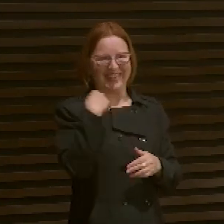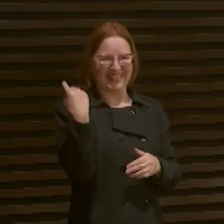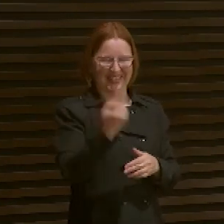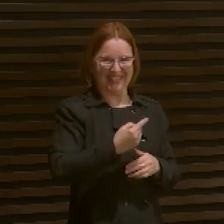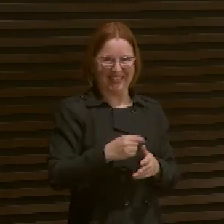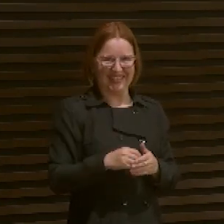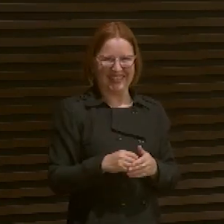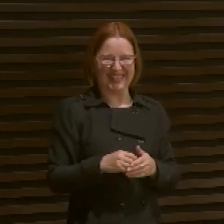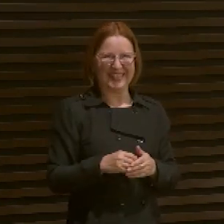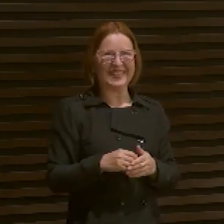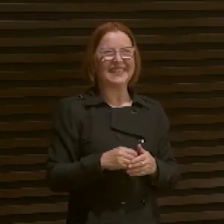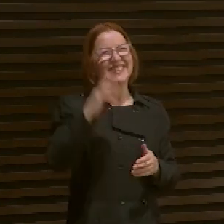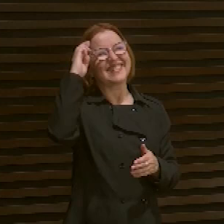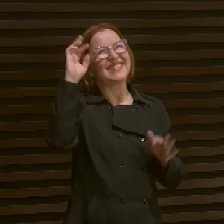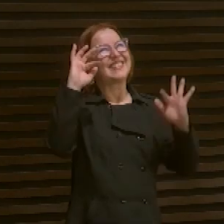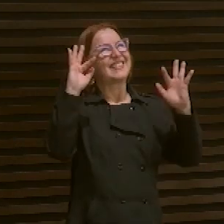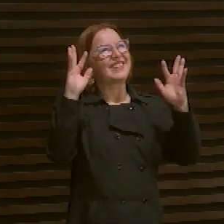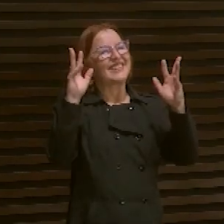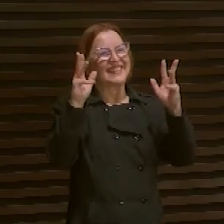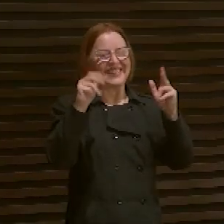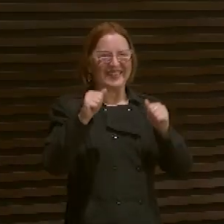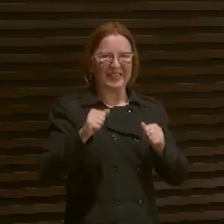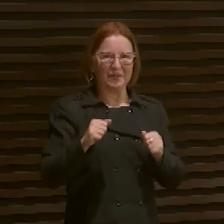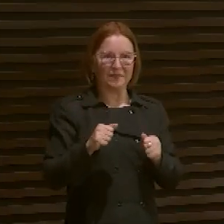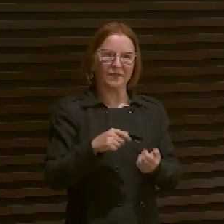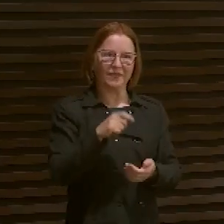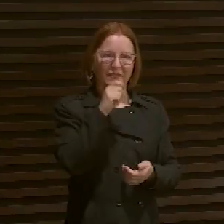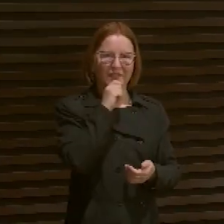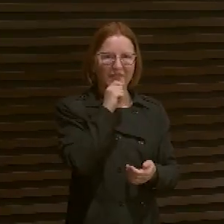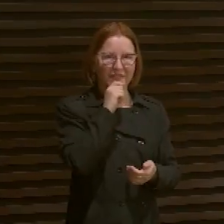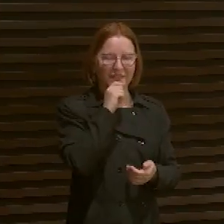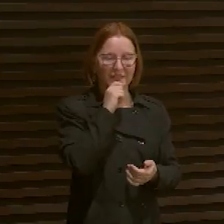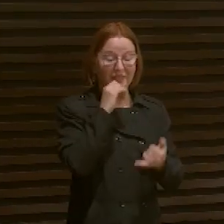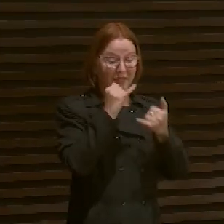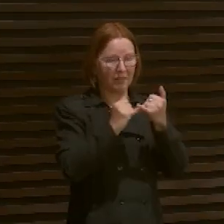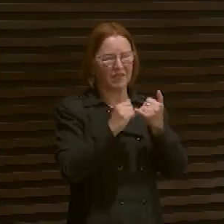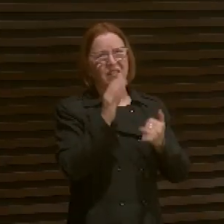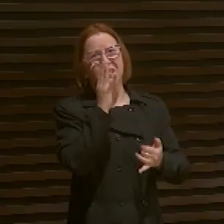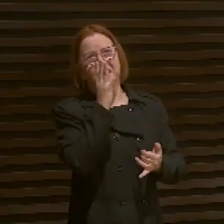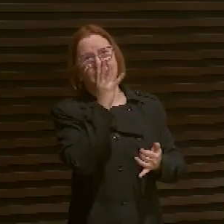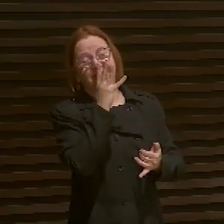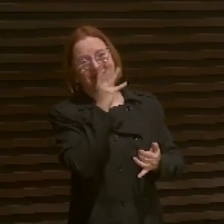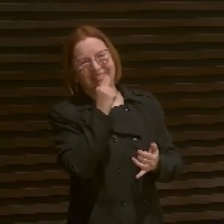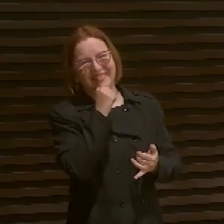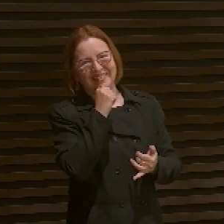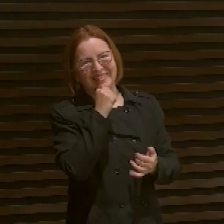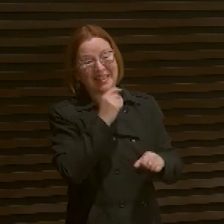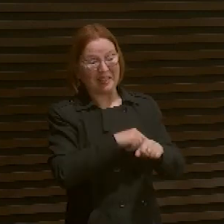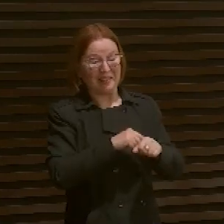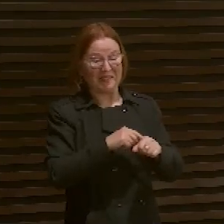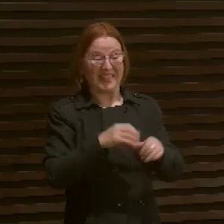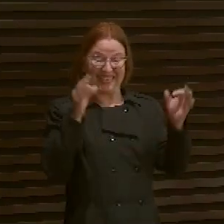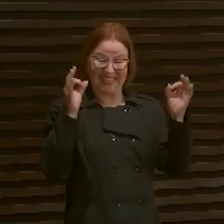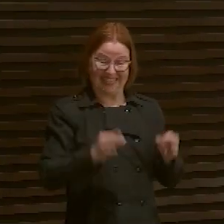Como Ele é maravilhoso, meus irmãos. E ainda que pareça demorado, quando chega a hora exata